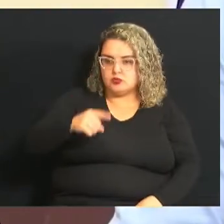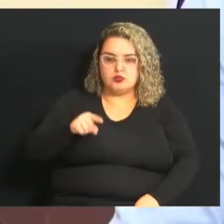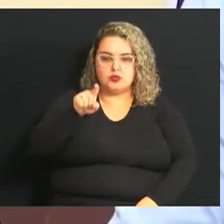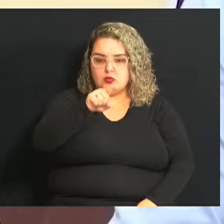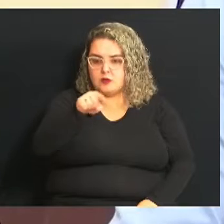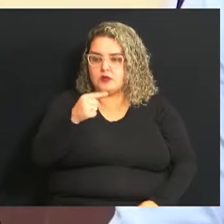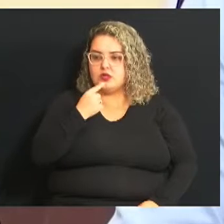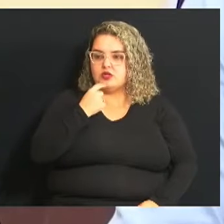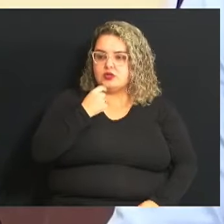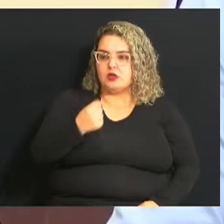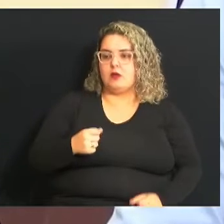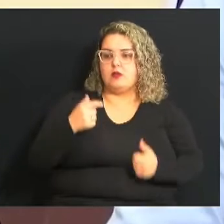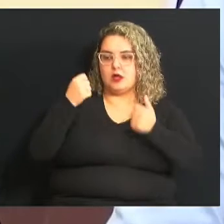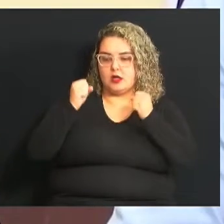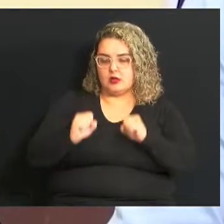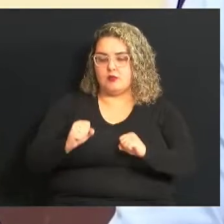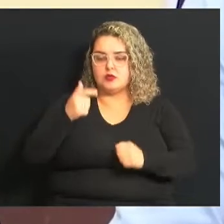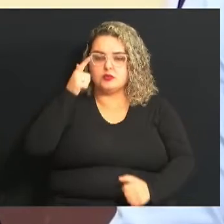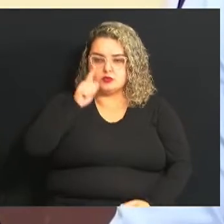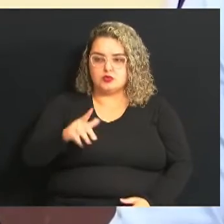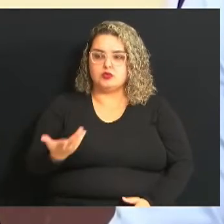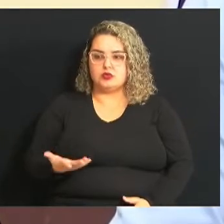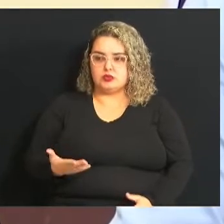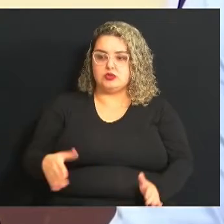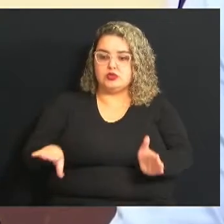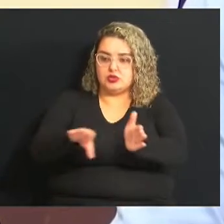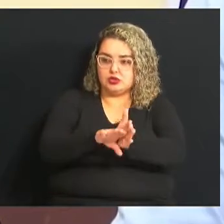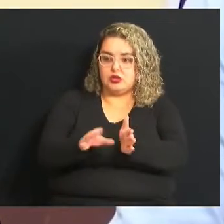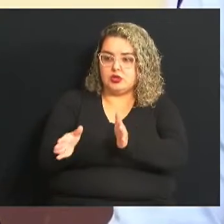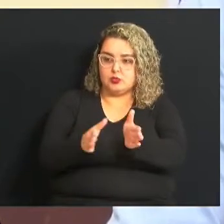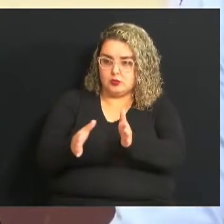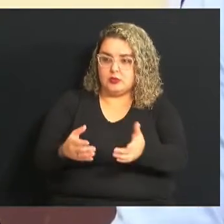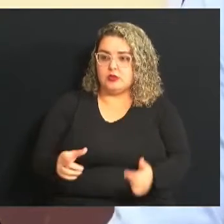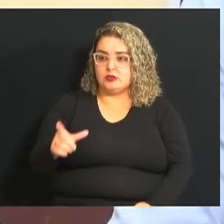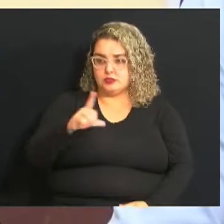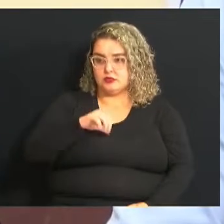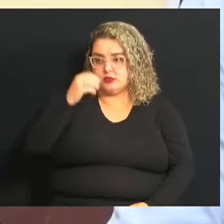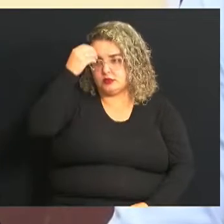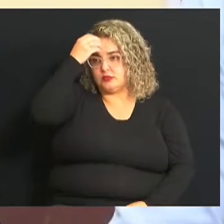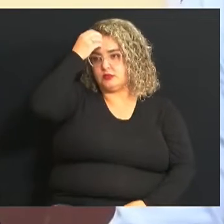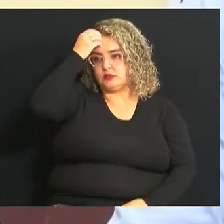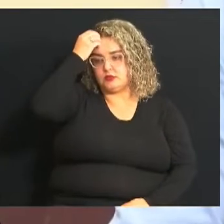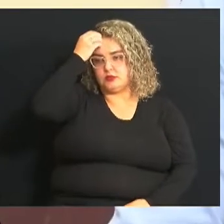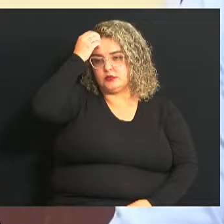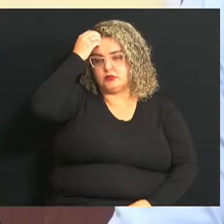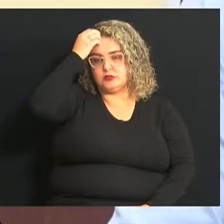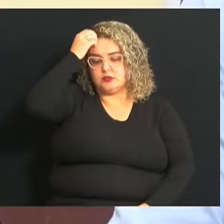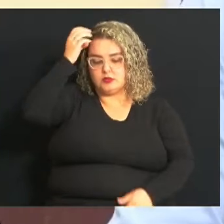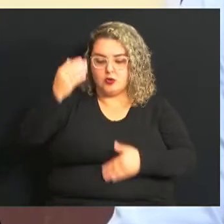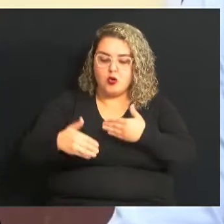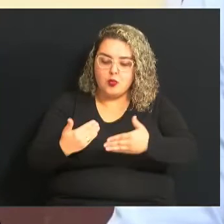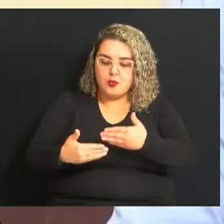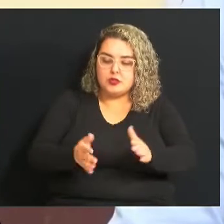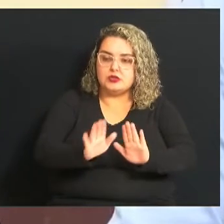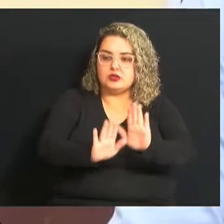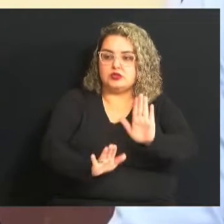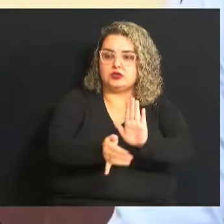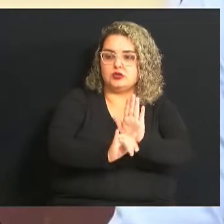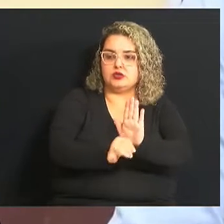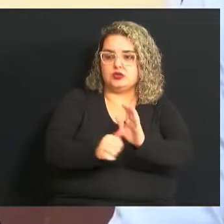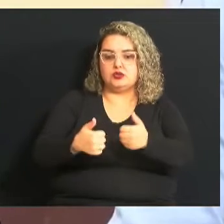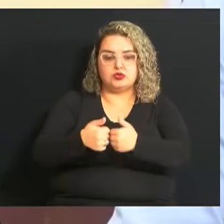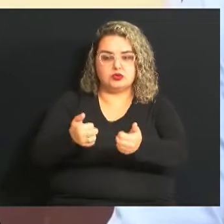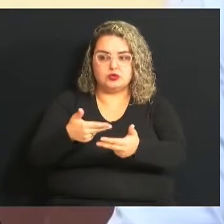para que a gente consiga chegar no ponto em que a gente está. O processo de licitação do transporte público não é um